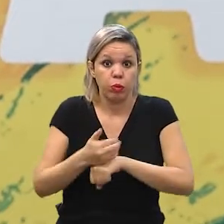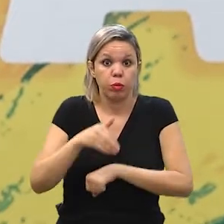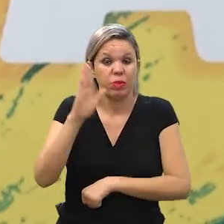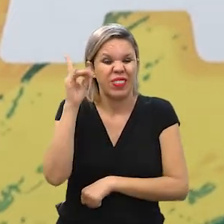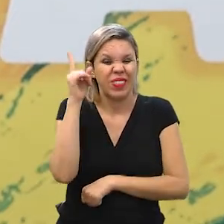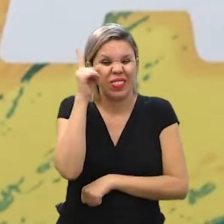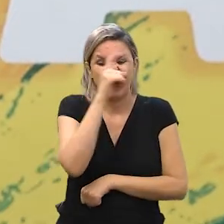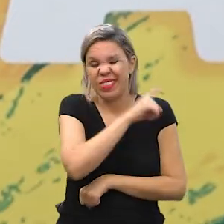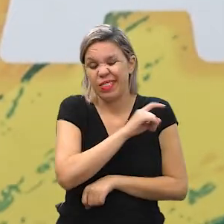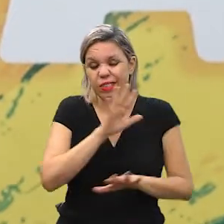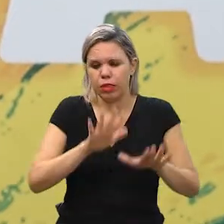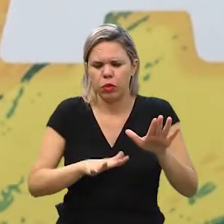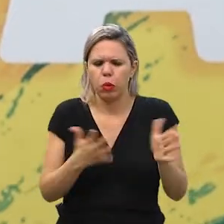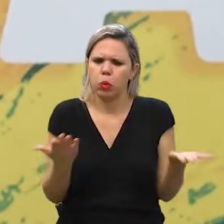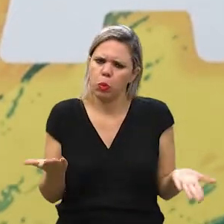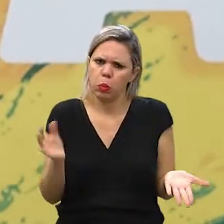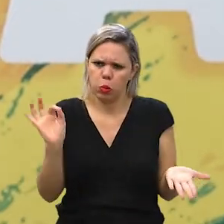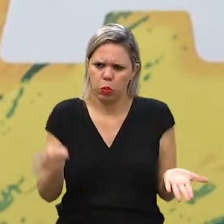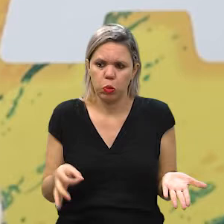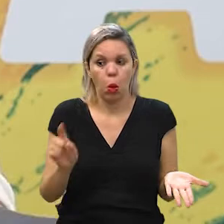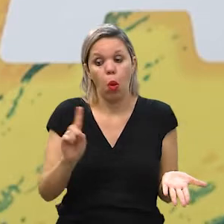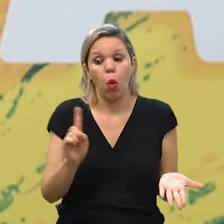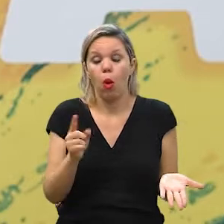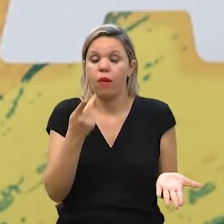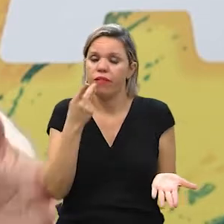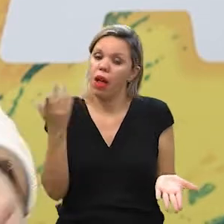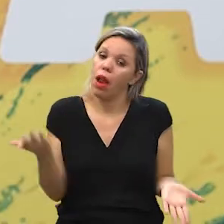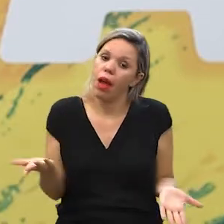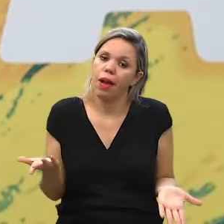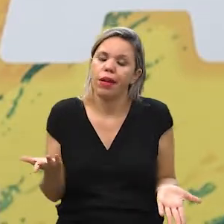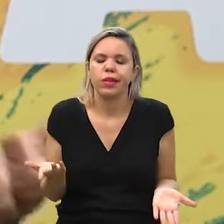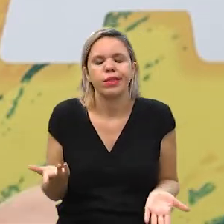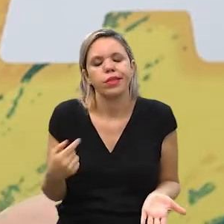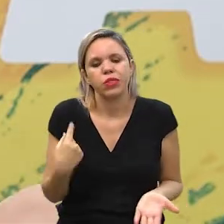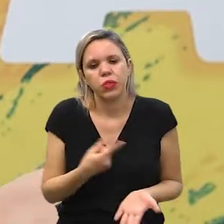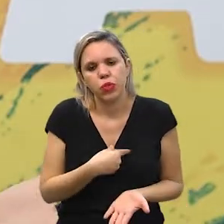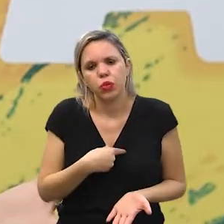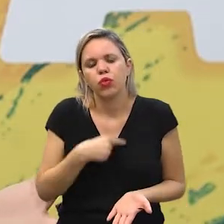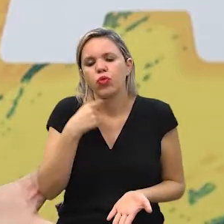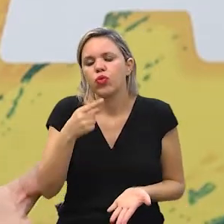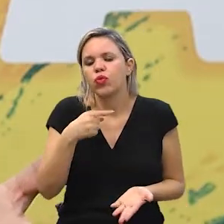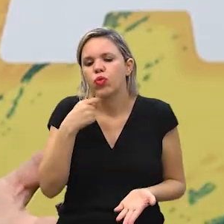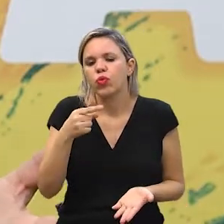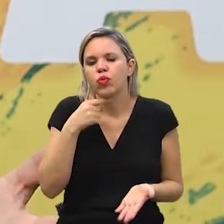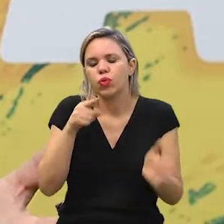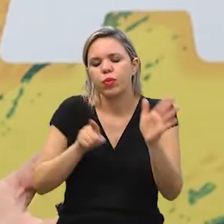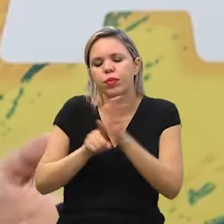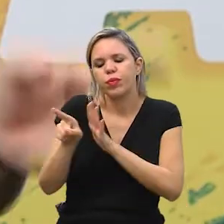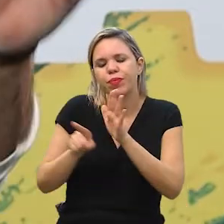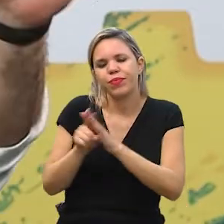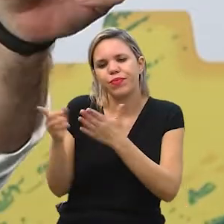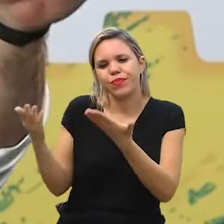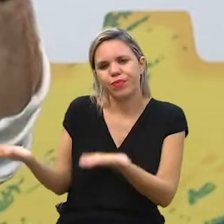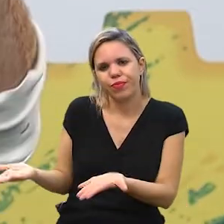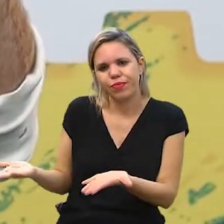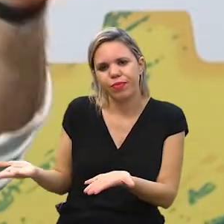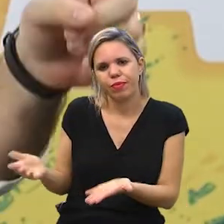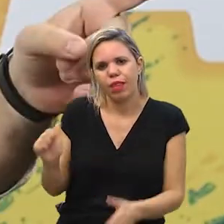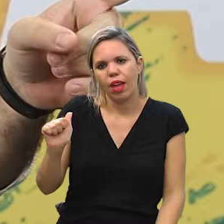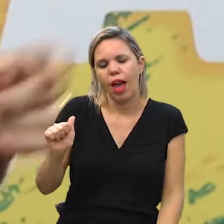mais complicada, mais difícil? Ou não? Bom, para a gente tirar todas essas dúvidas, eu estou aqui